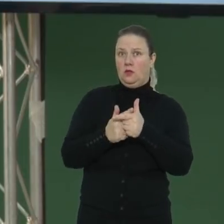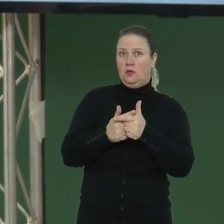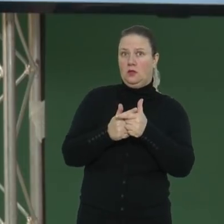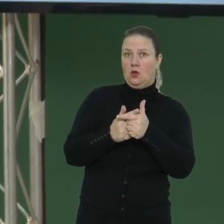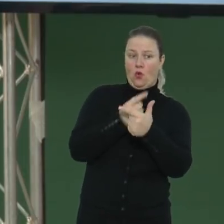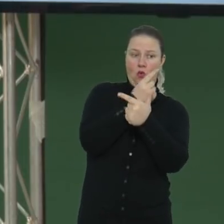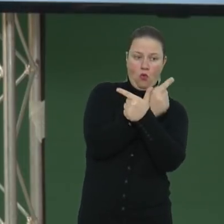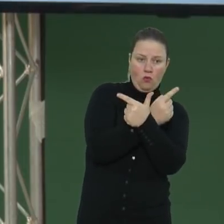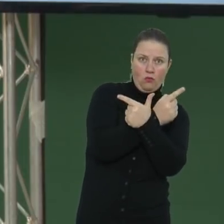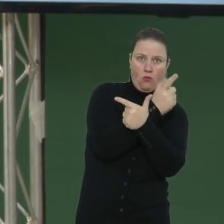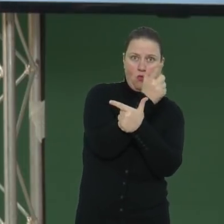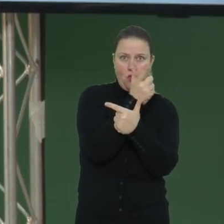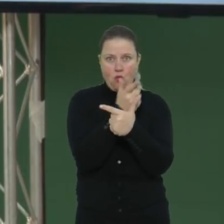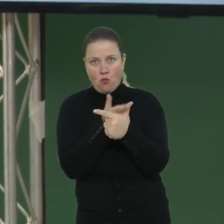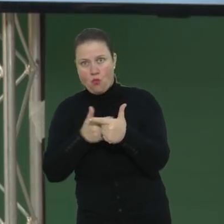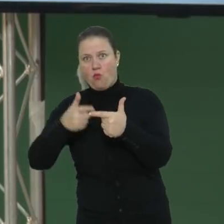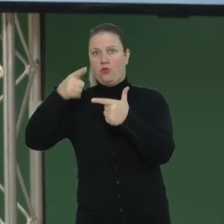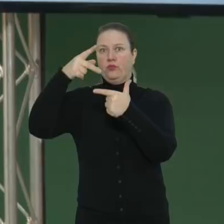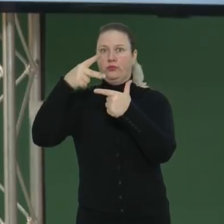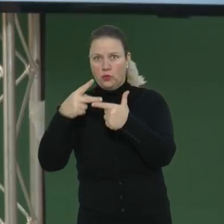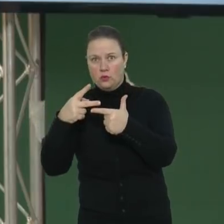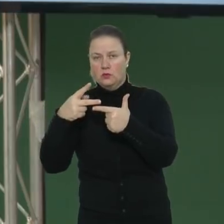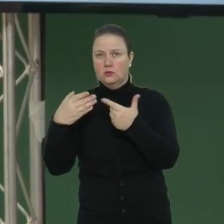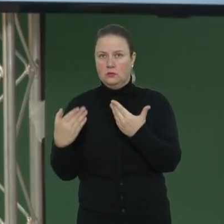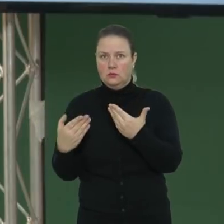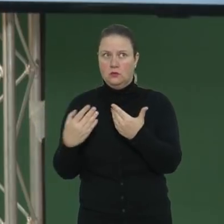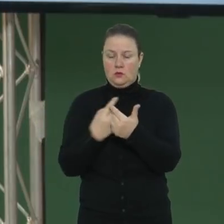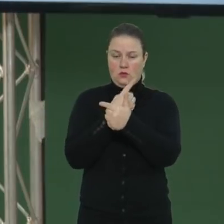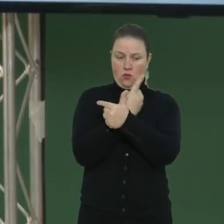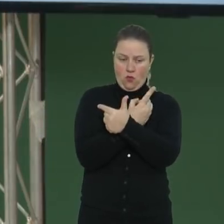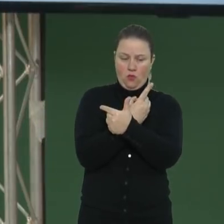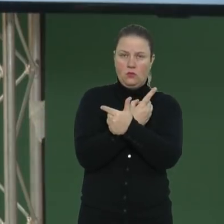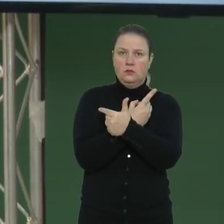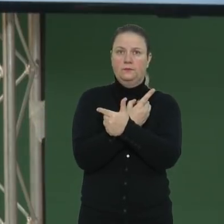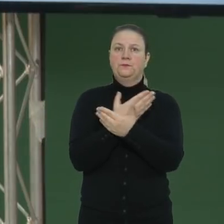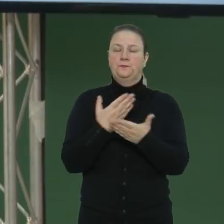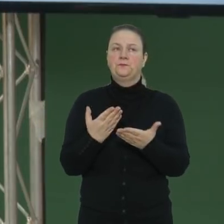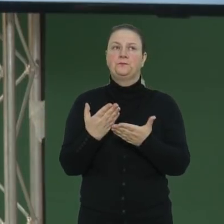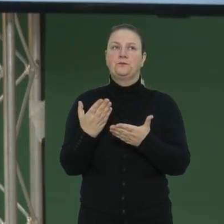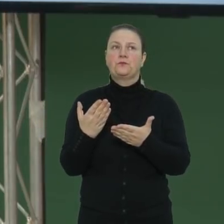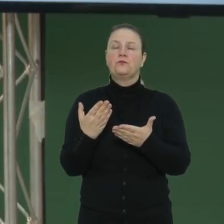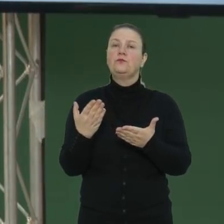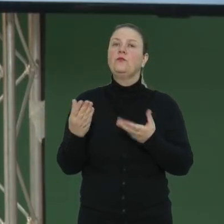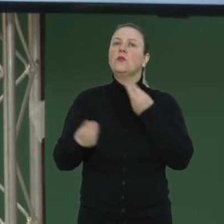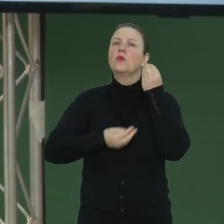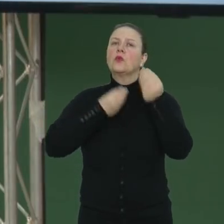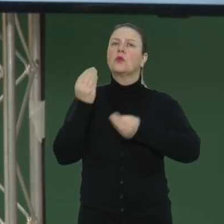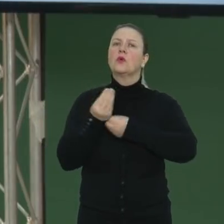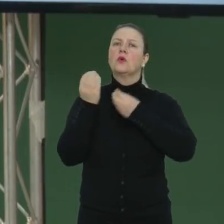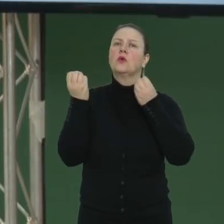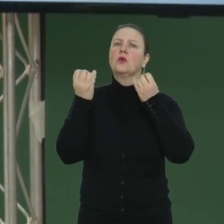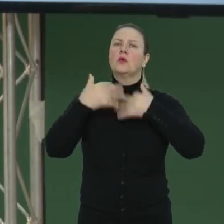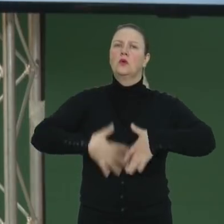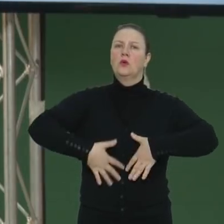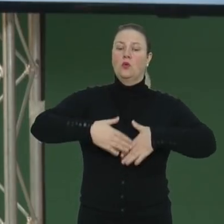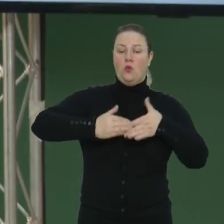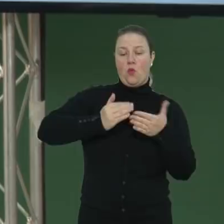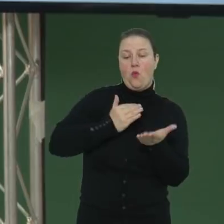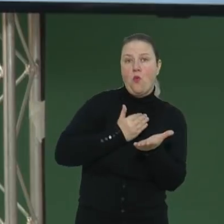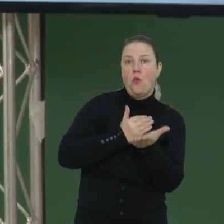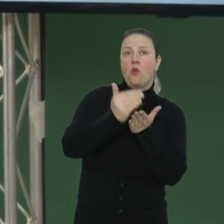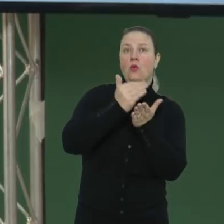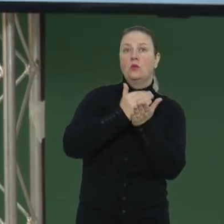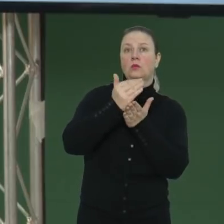duas iguais. Então, eu tenho a minha base na potência sendo 2, certo? Como eu estou falando aqui no minuto inicial, o